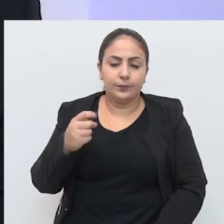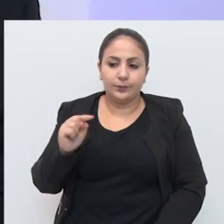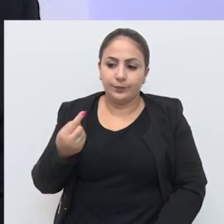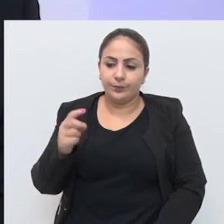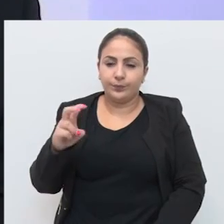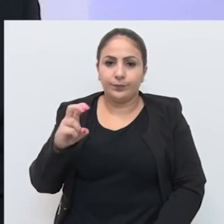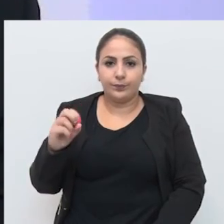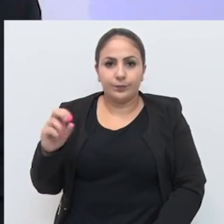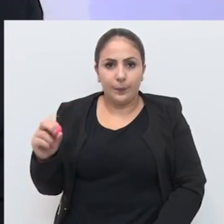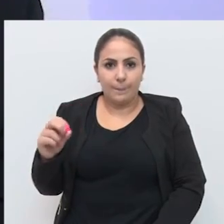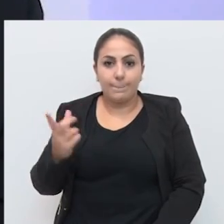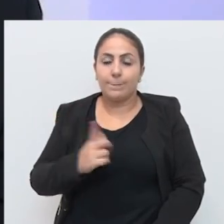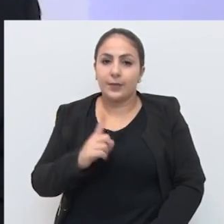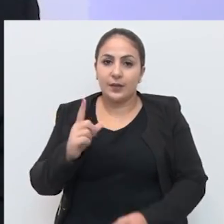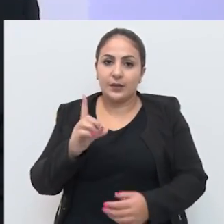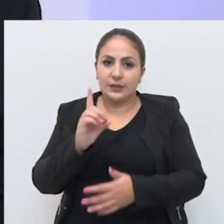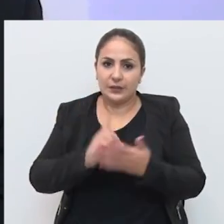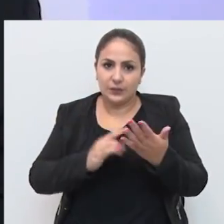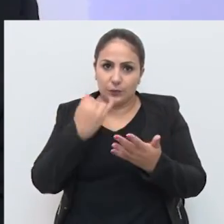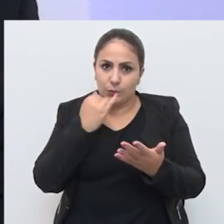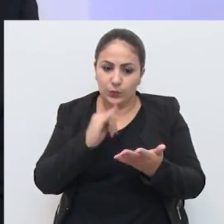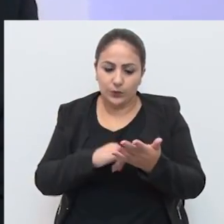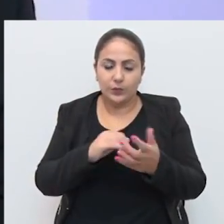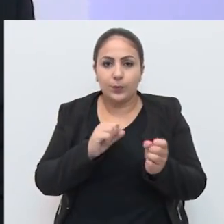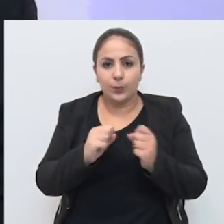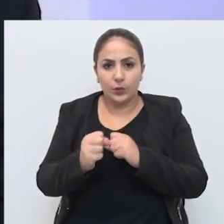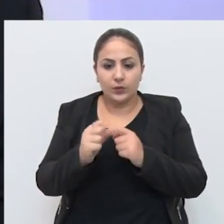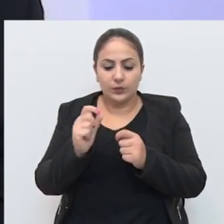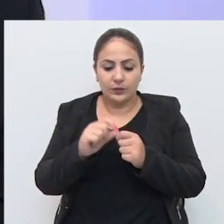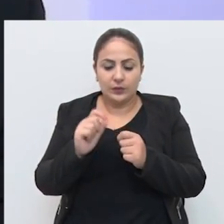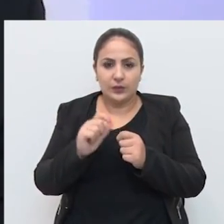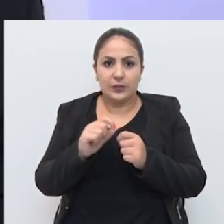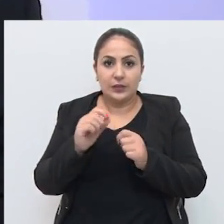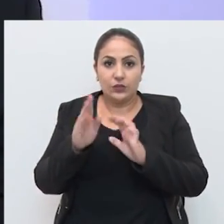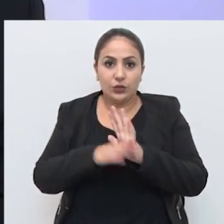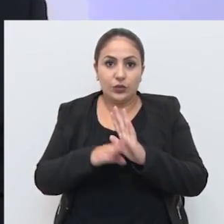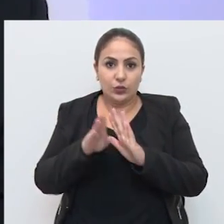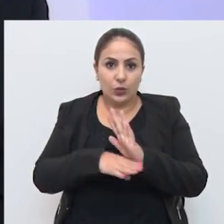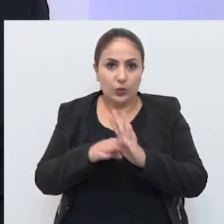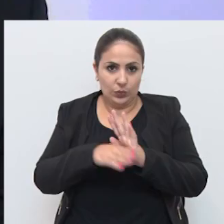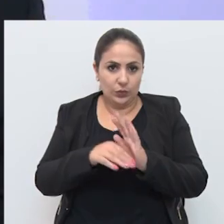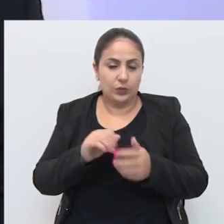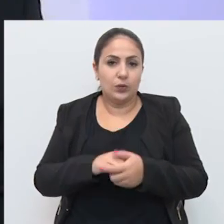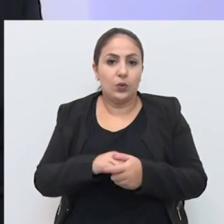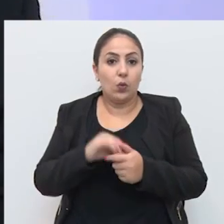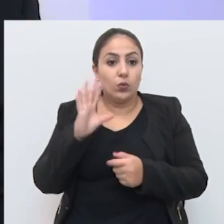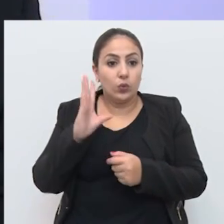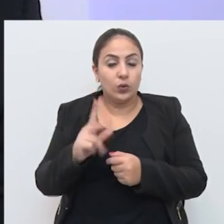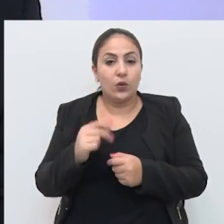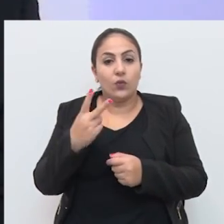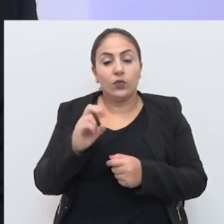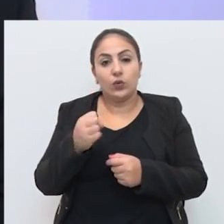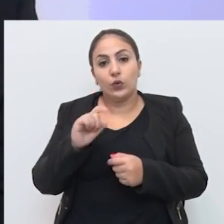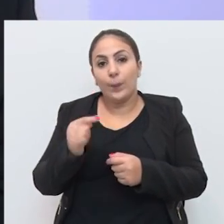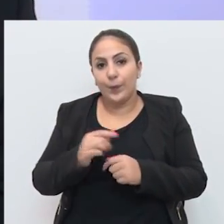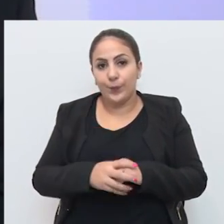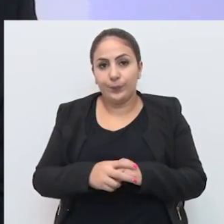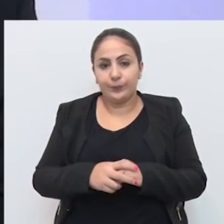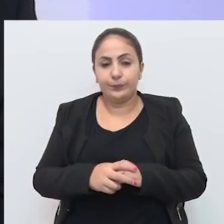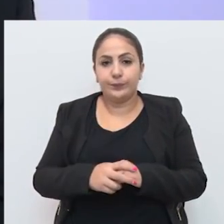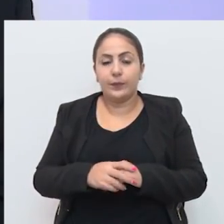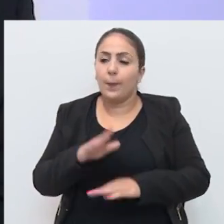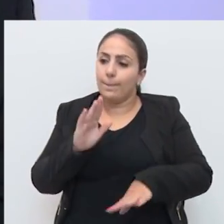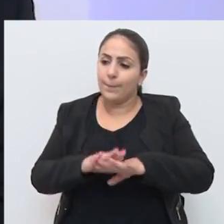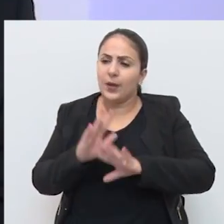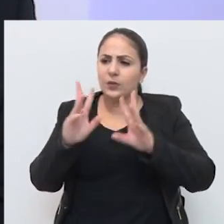28.500, ele faz a declaração e pode restituir imposto caso ele tenha tido desconto na fonte, mas o total do ano não chegou a 28 mil. Além